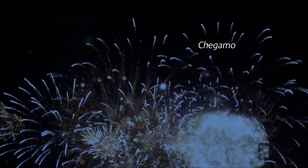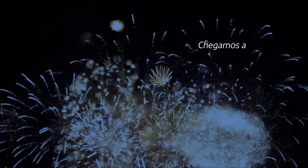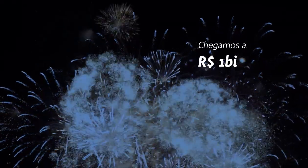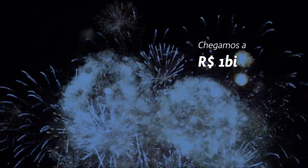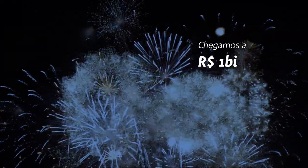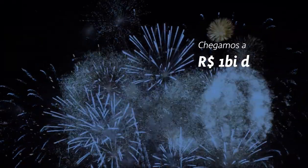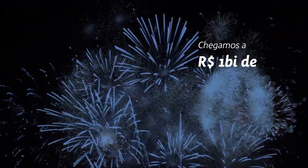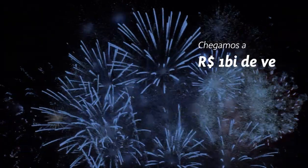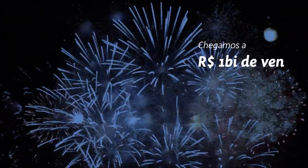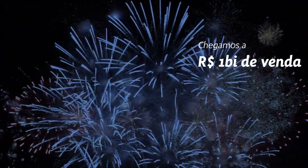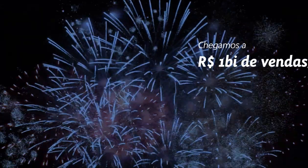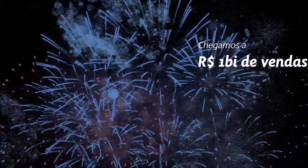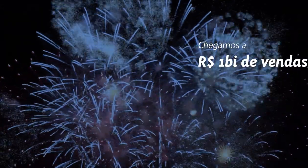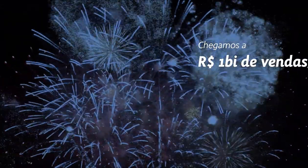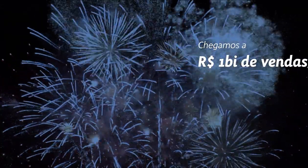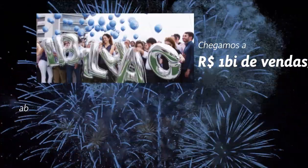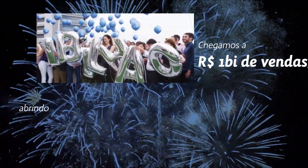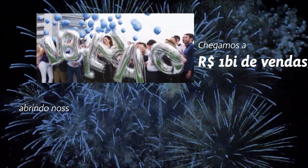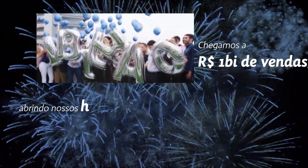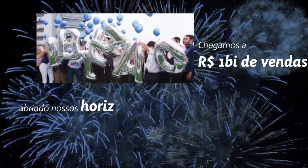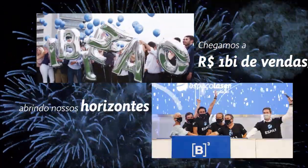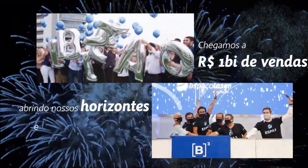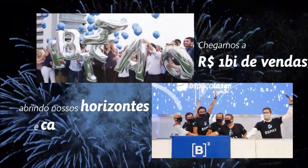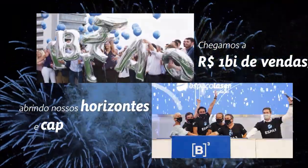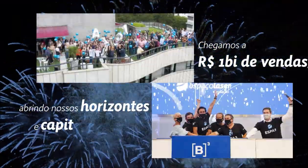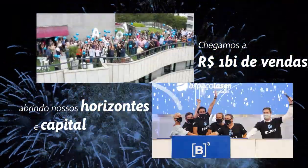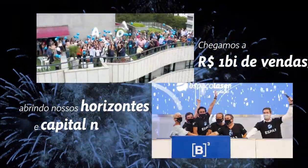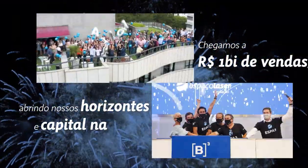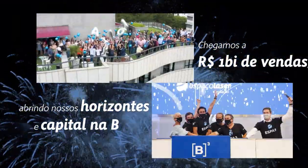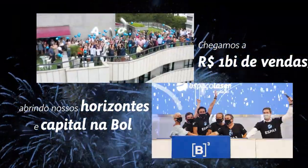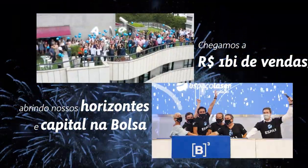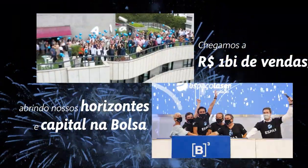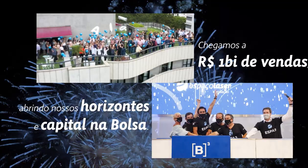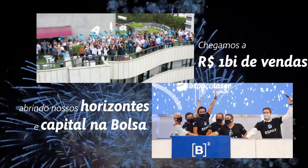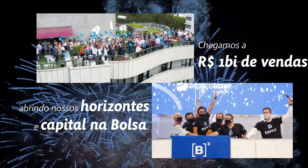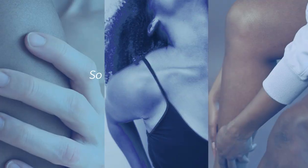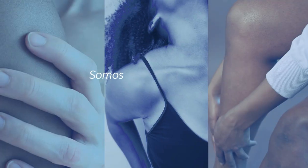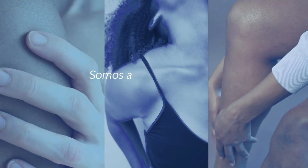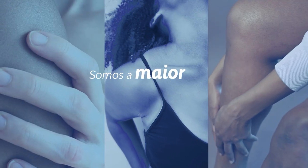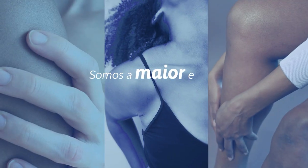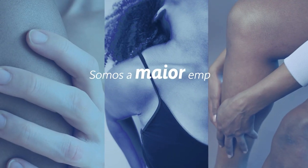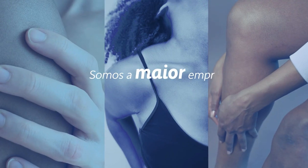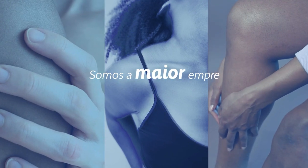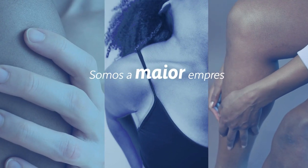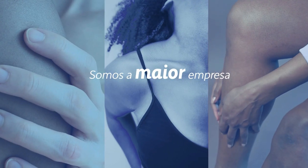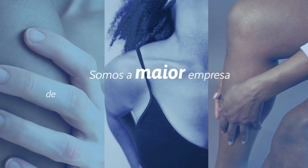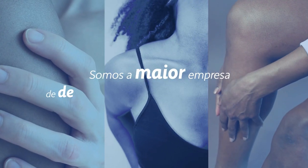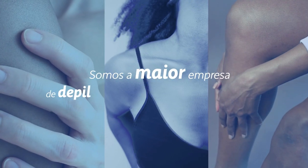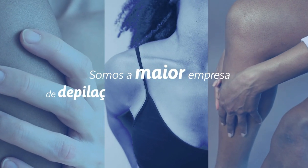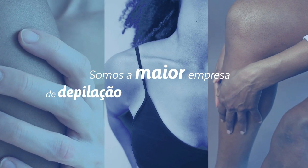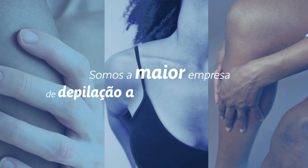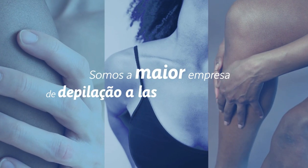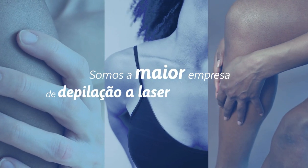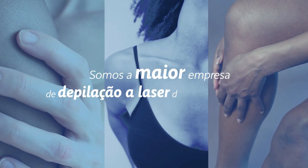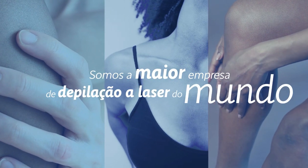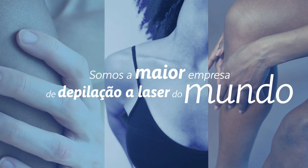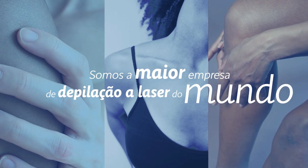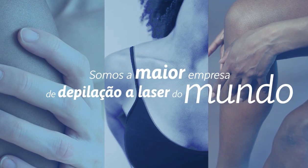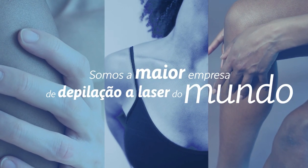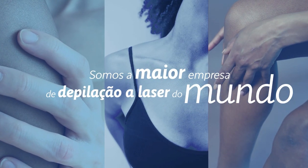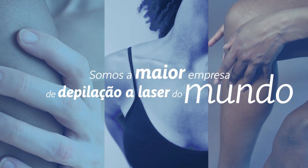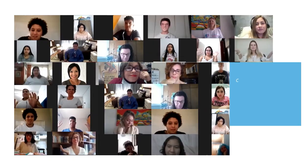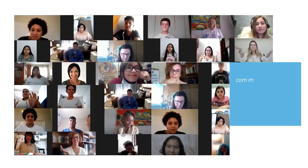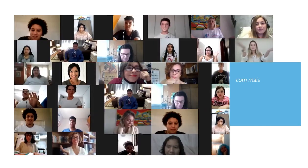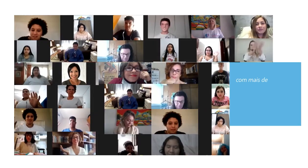abrindo nossos horizontes e capital na bolsa somos a maior empresa de depilação a